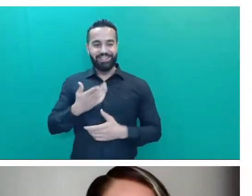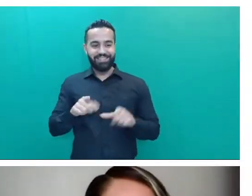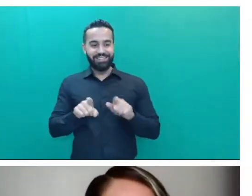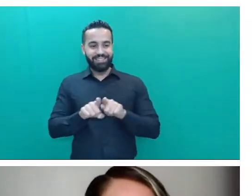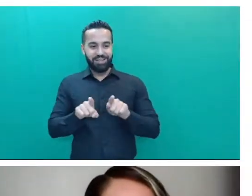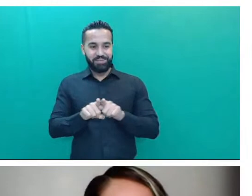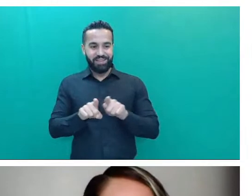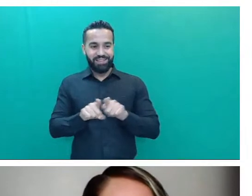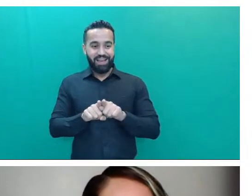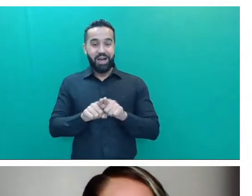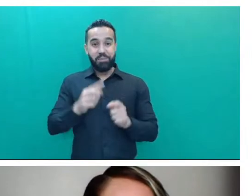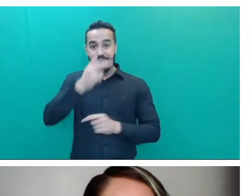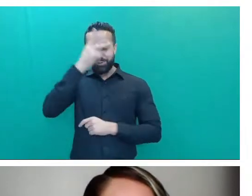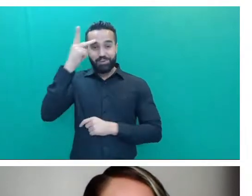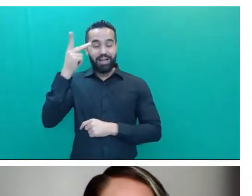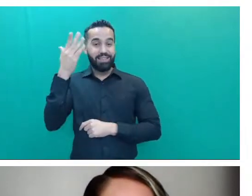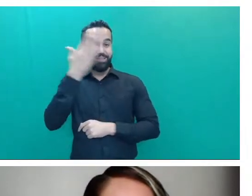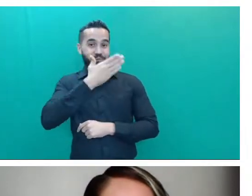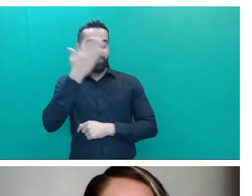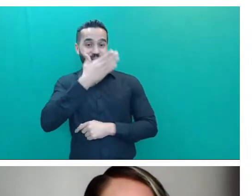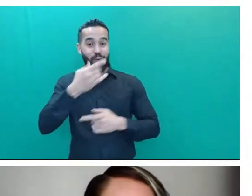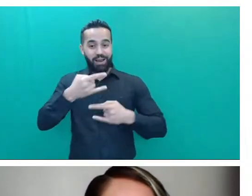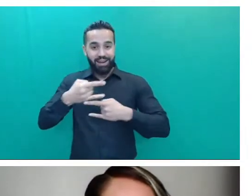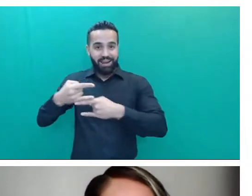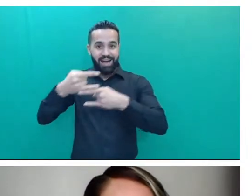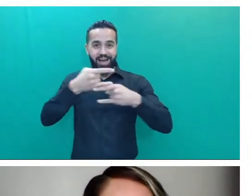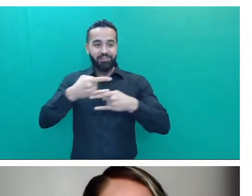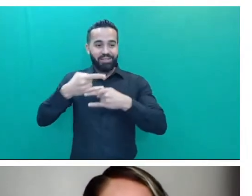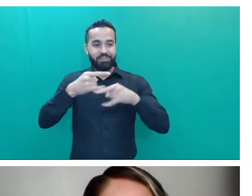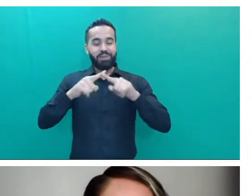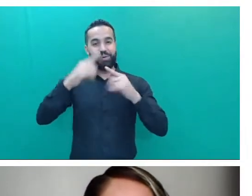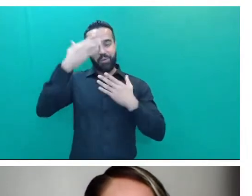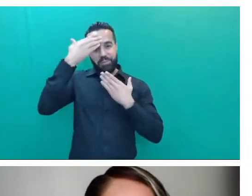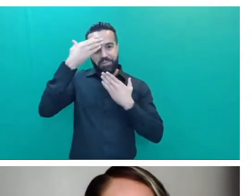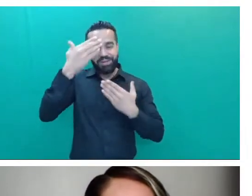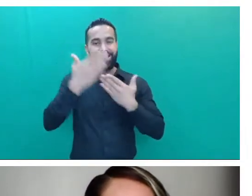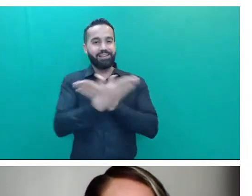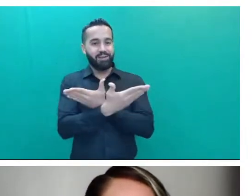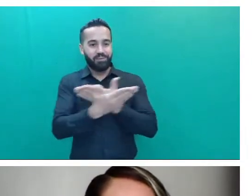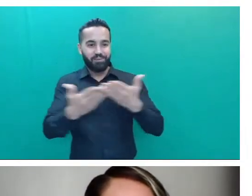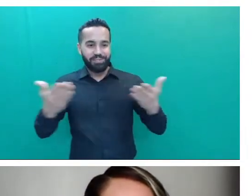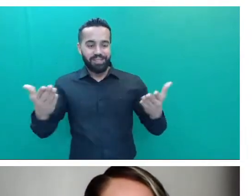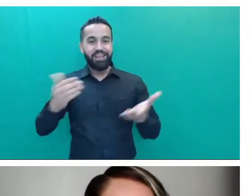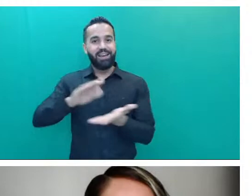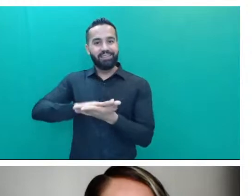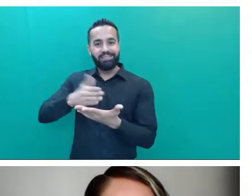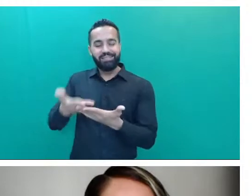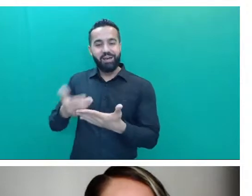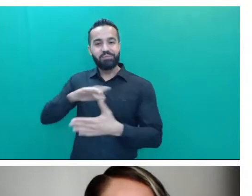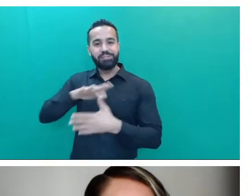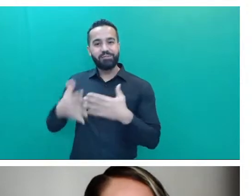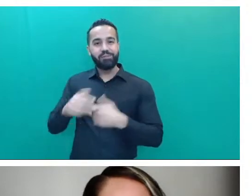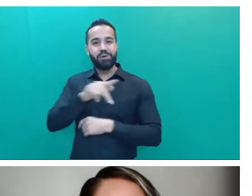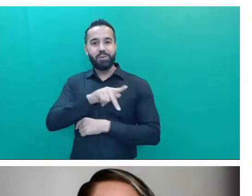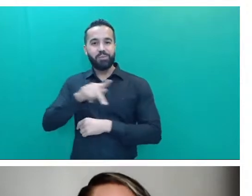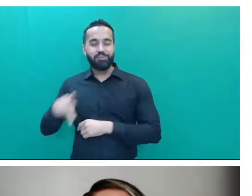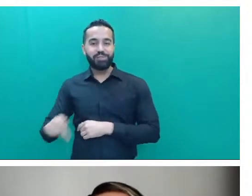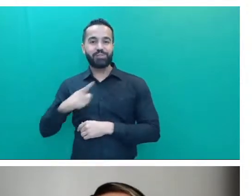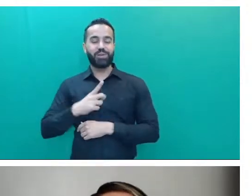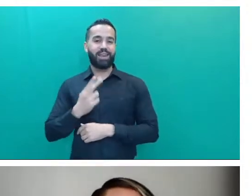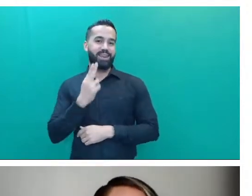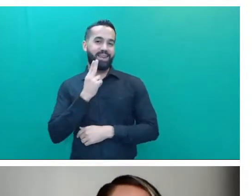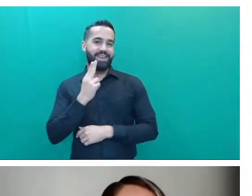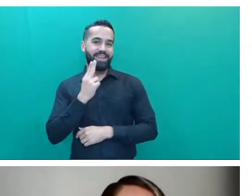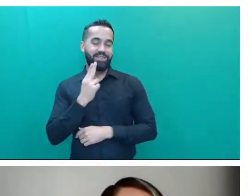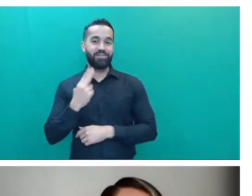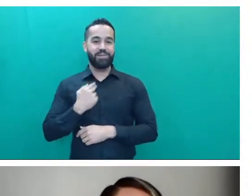e as pessoas que eu não vejo também, não é que estão acompanhando em direto. Muito obrigado ao intérprete, à professora Neiva, à professora Patrícia.